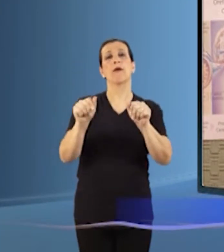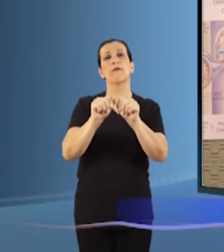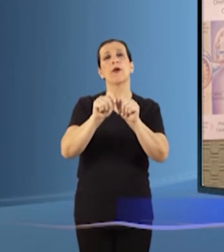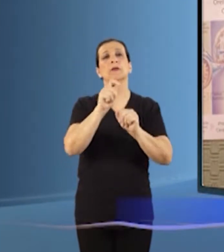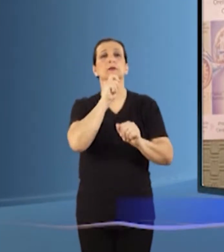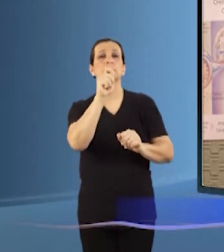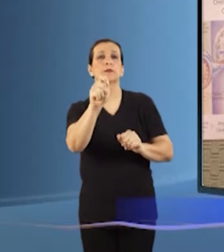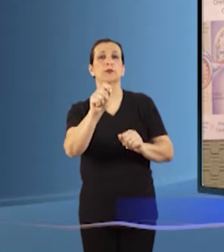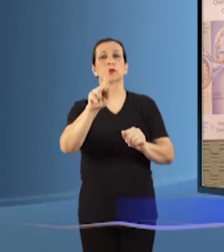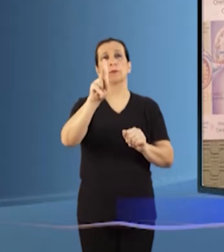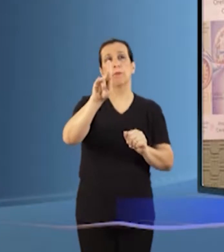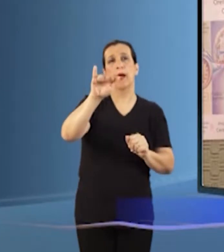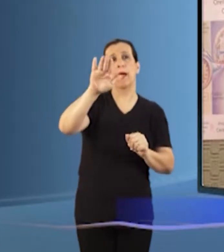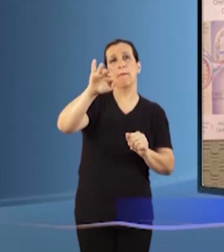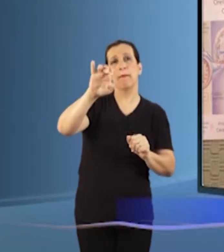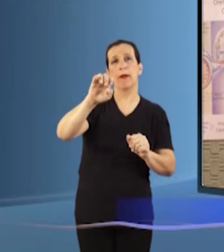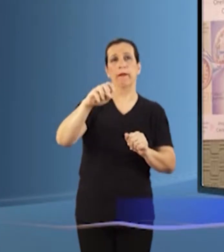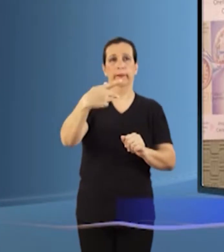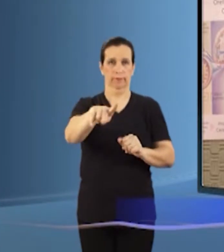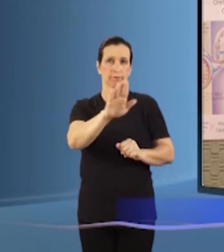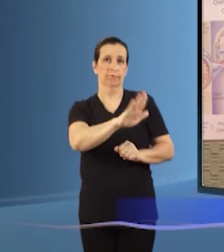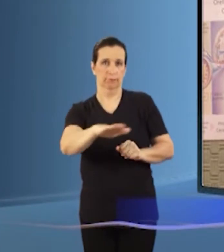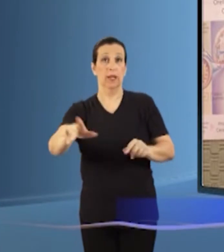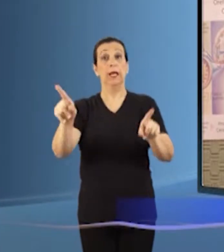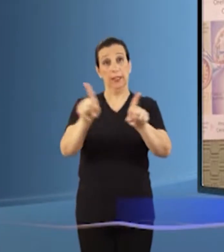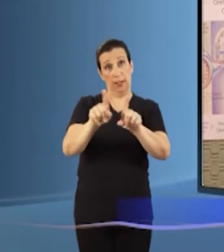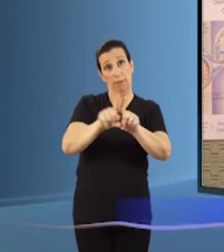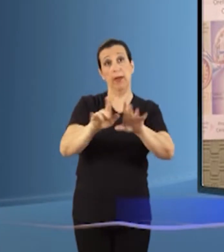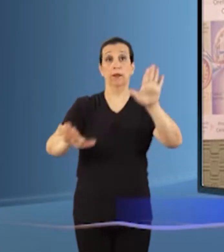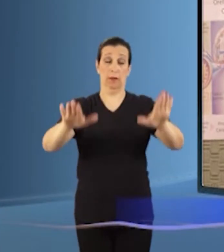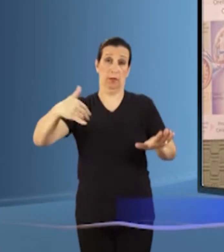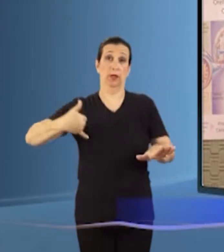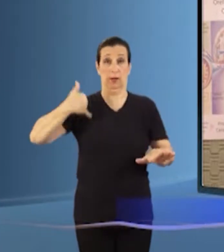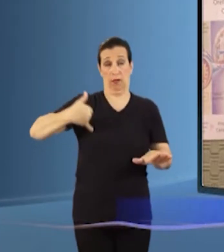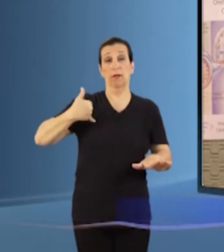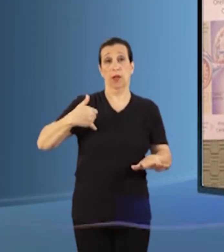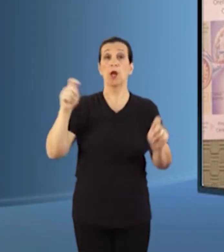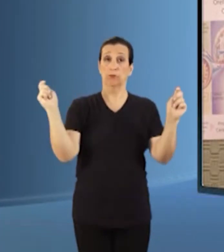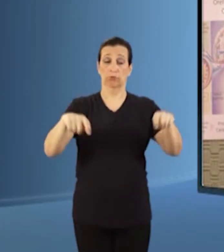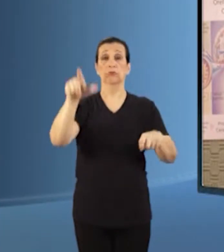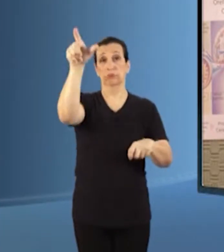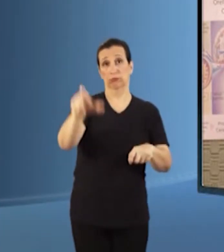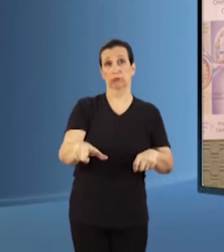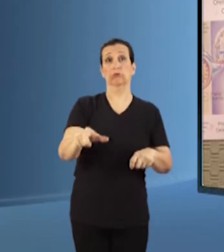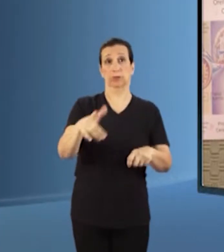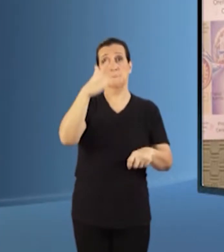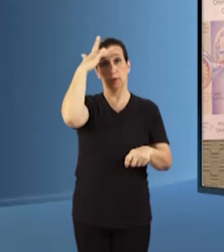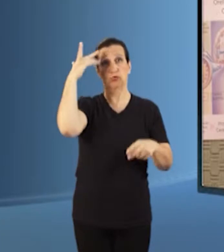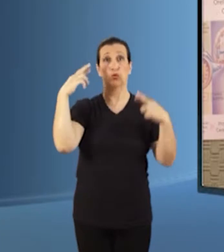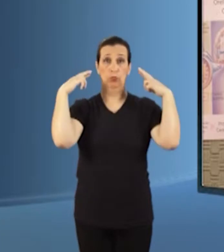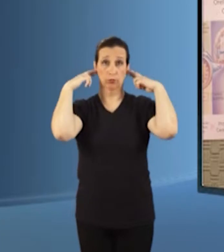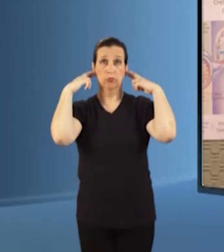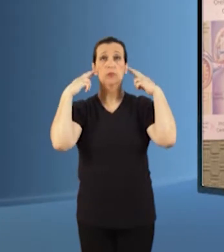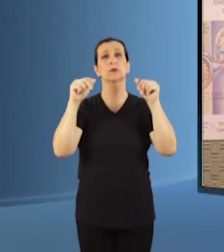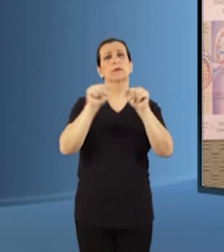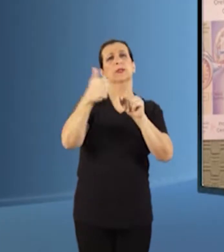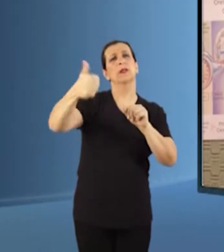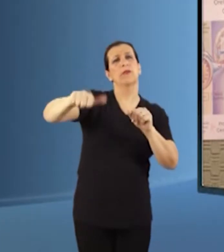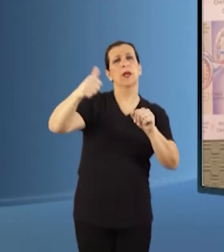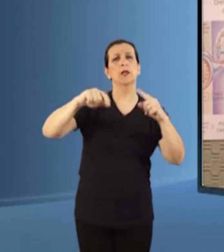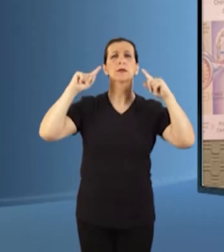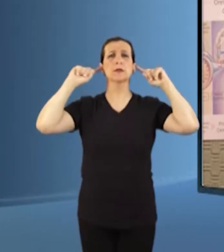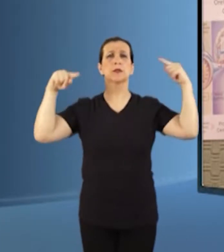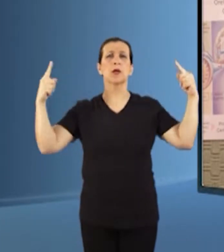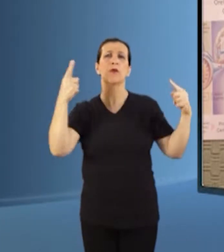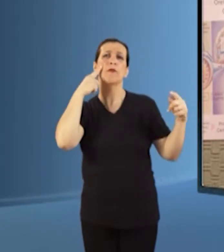entrevistas com os pais das crianças e com o próprio candidato, dependendo da idade, avaliações audiológicas para avaliar